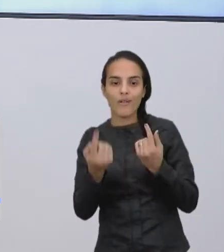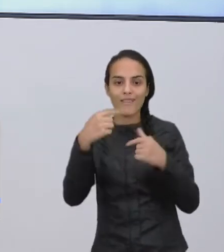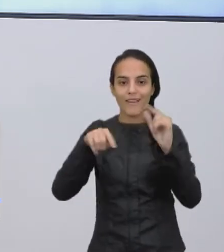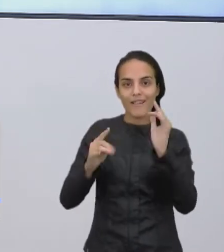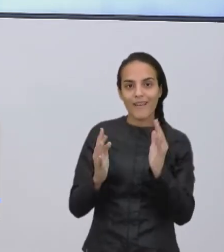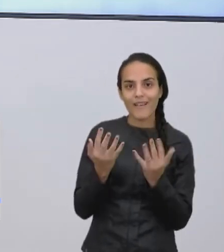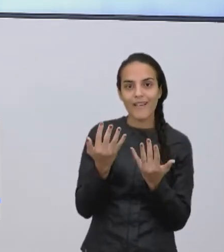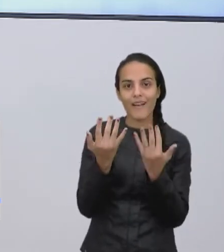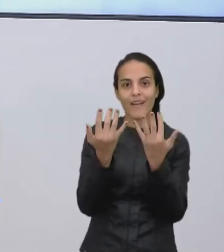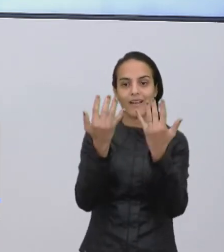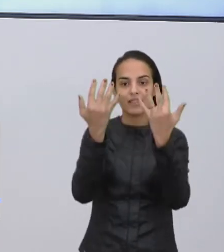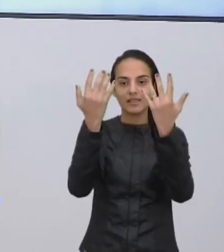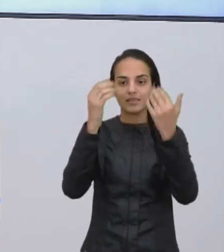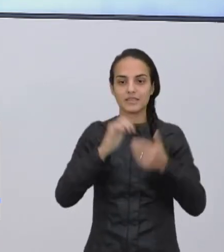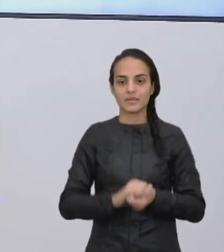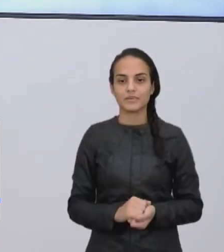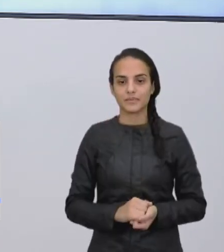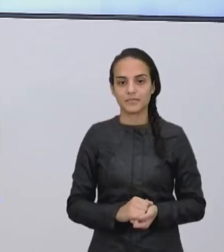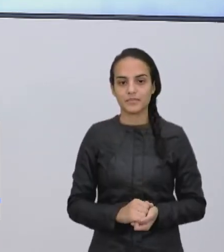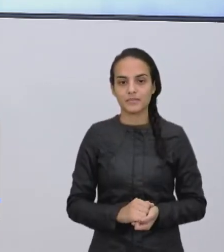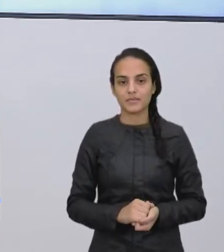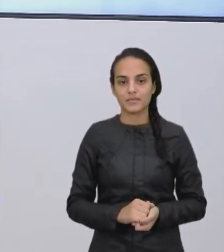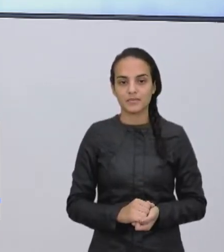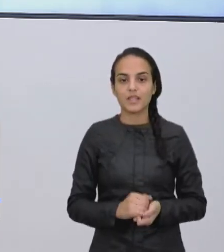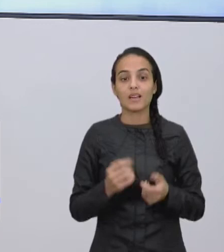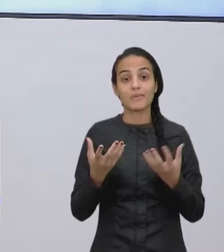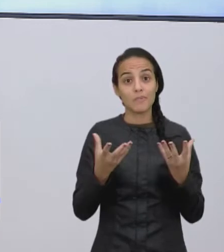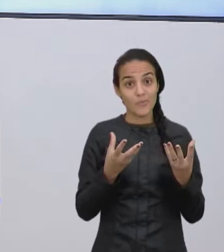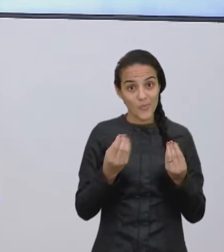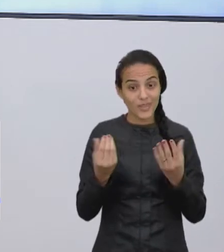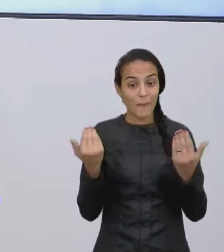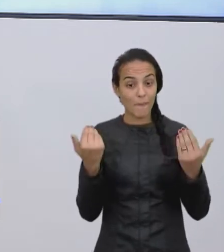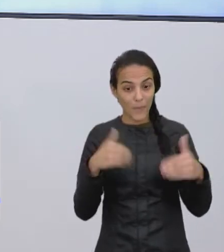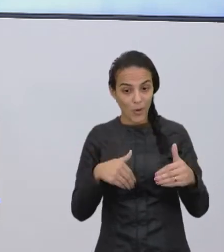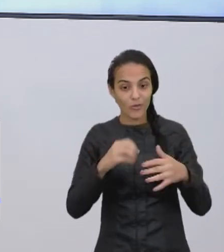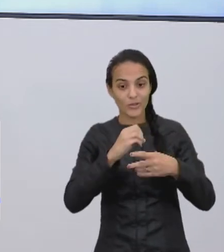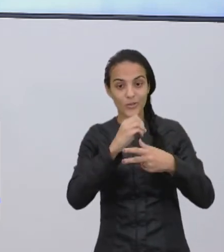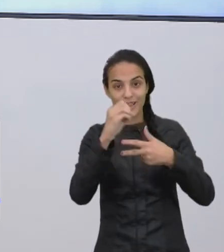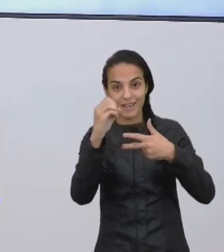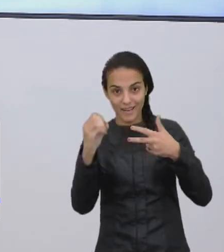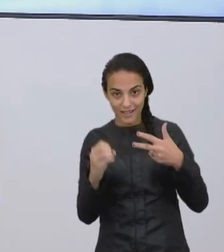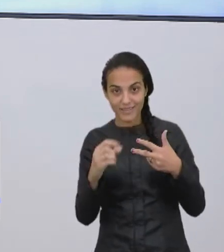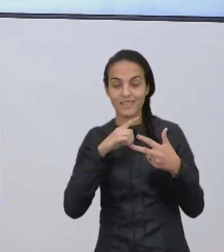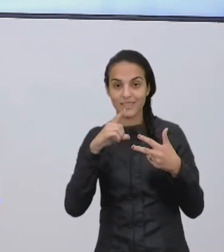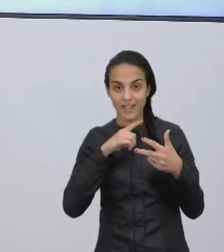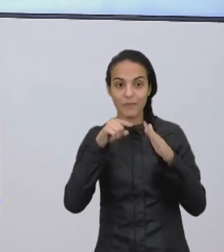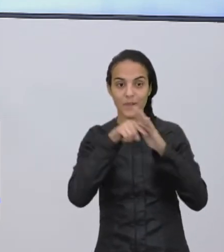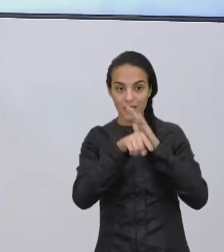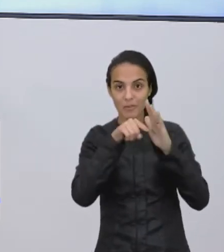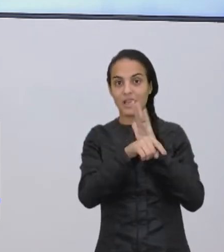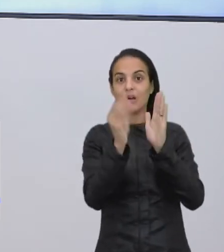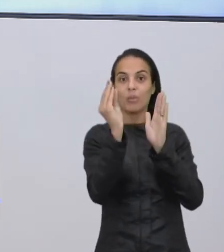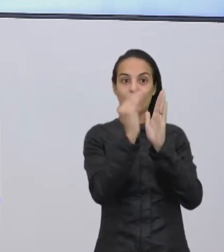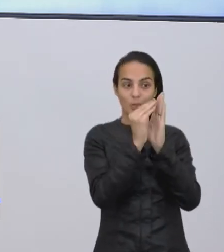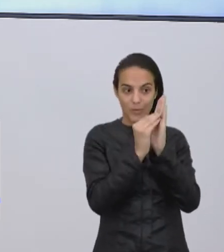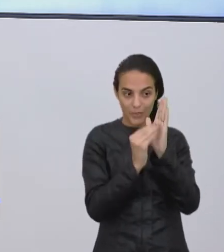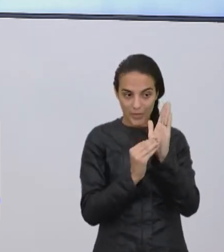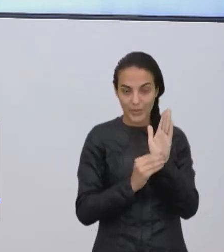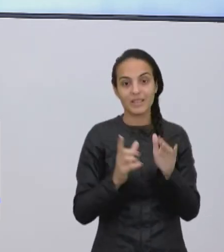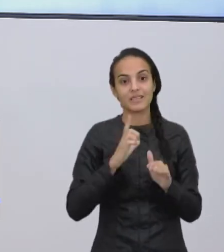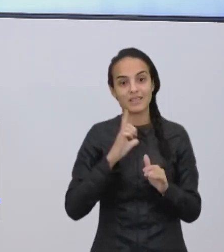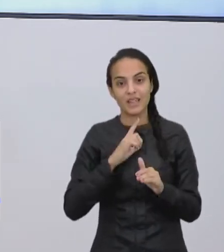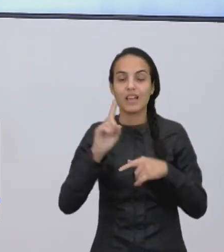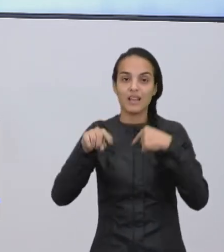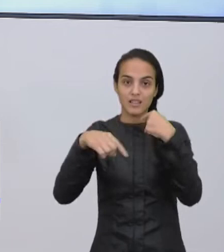Então, essas coisas caem muito no vestibular, caem muito no Enem, inclusive depois eu vou deixar uma referência para vocês aí como lição de